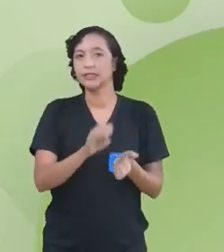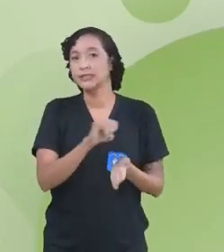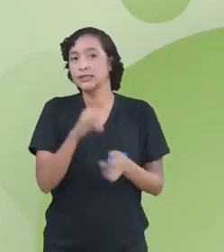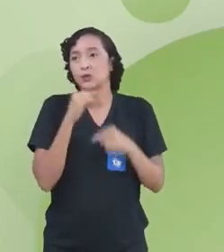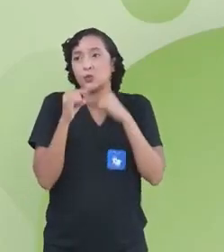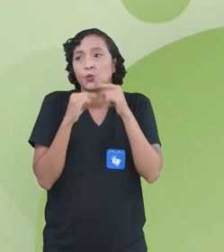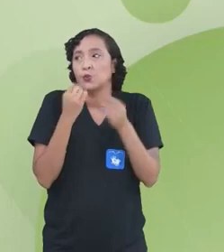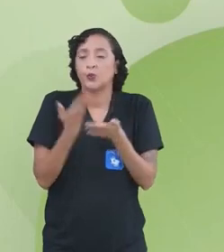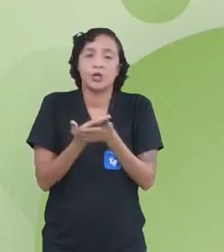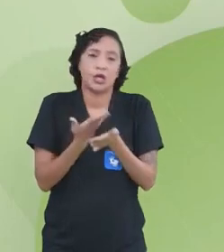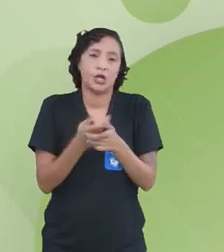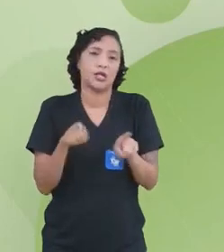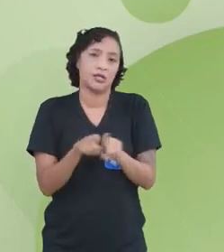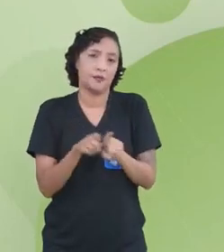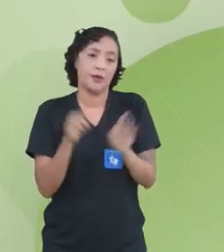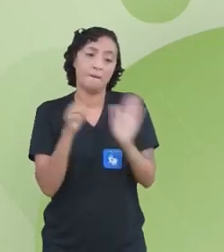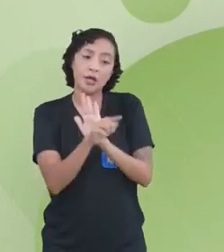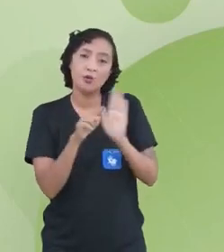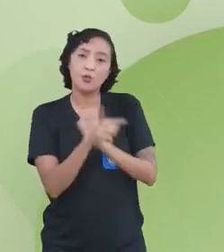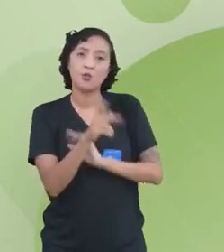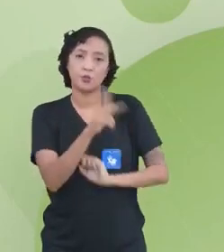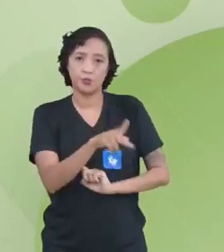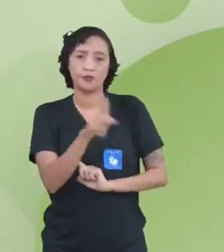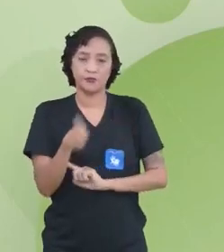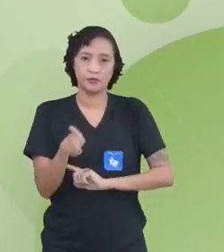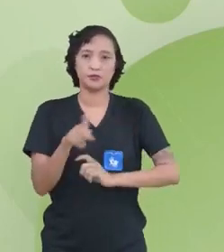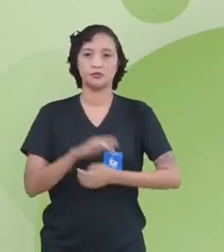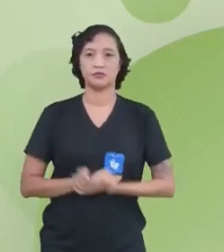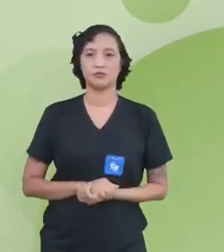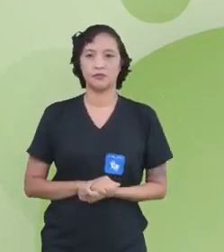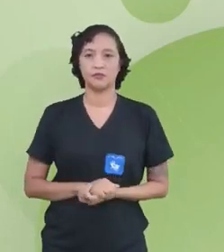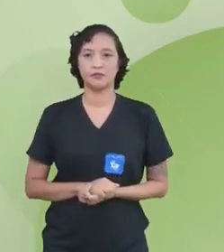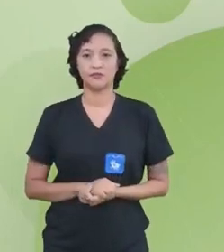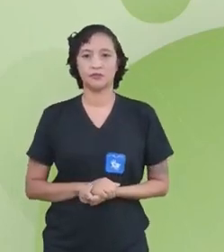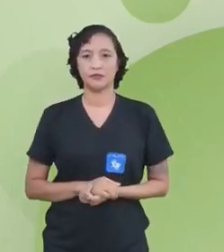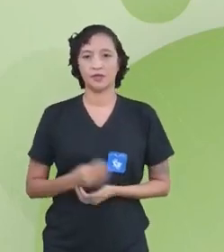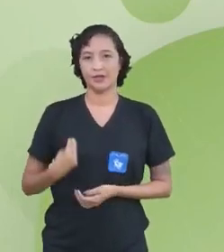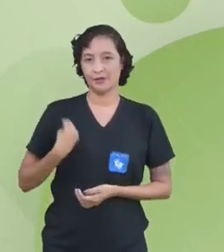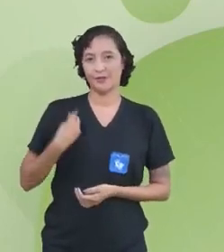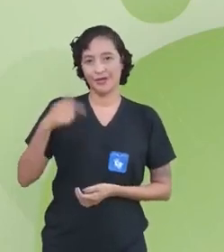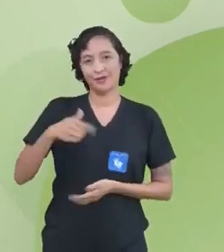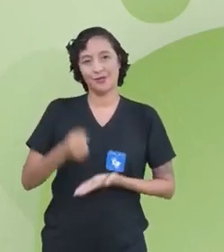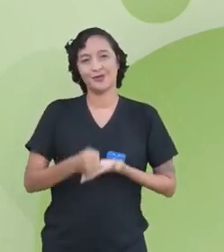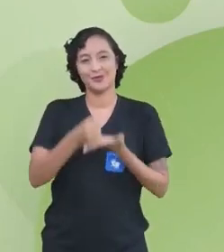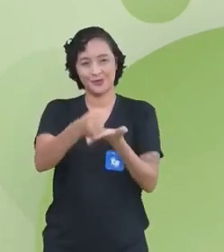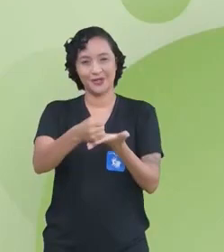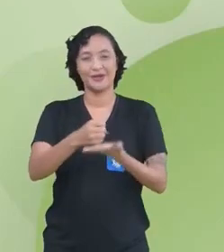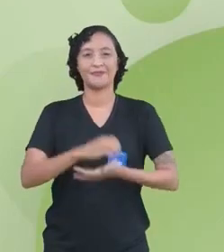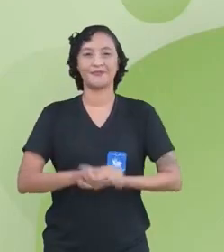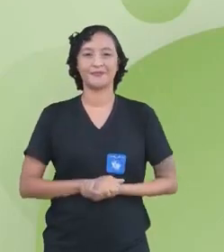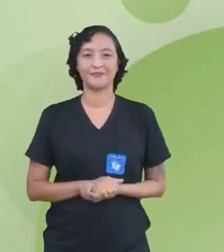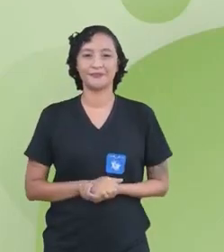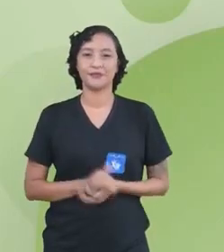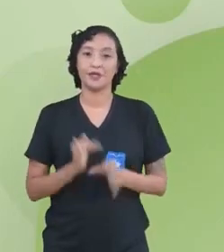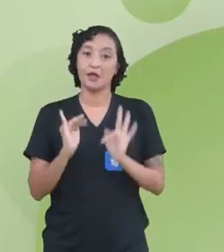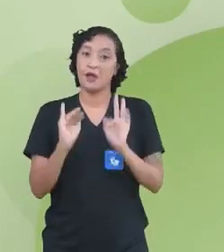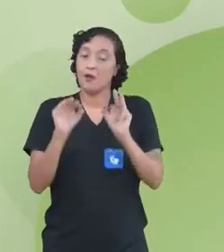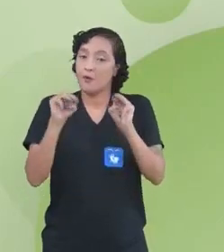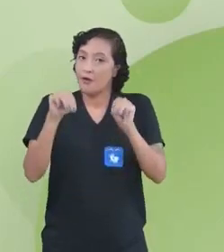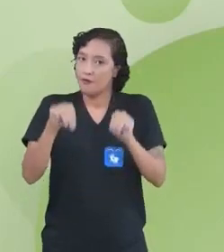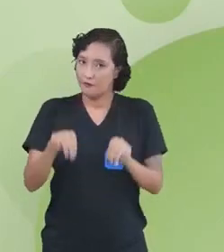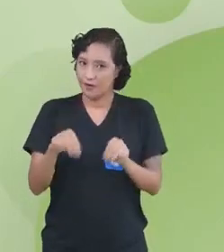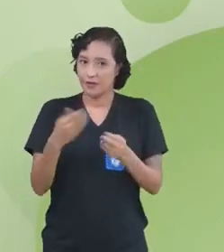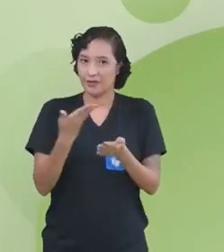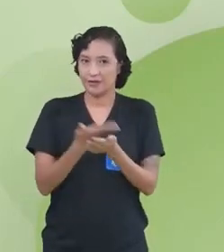e façam perguntas aos professores, né? Nós estamos aqui para ajudá-los, tá bom? Então, nós finalizamos nesse